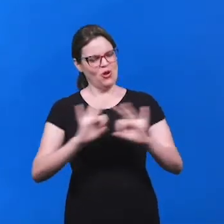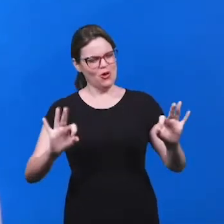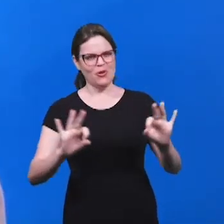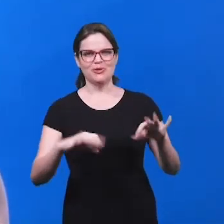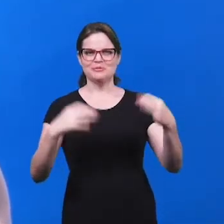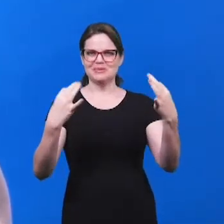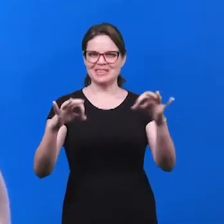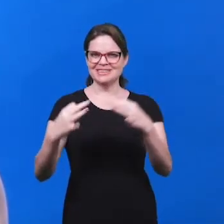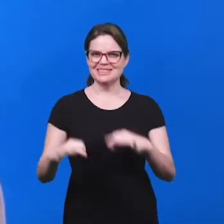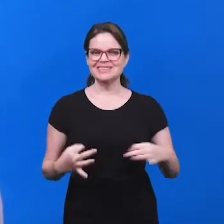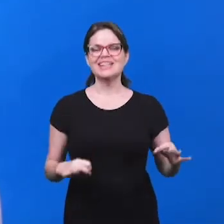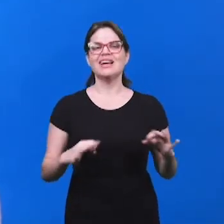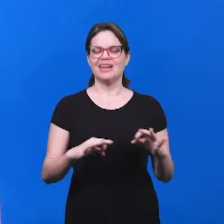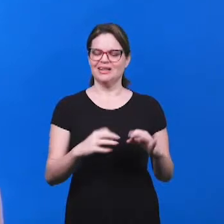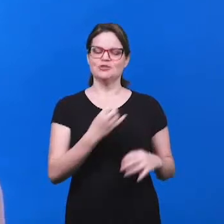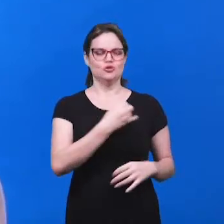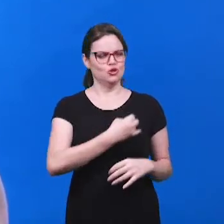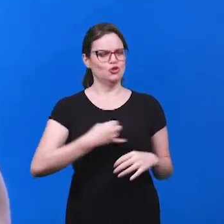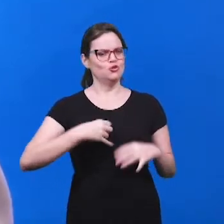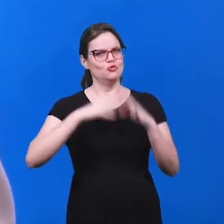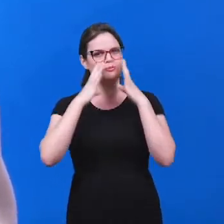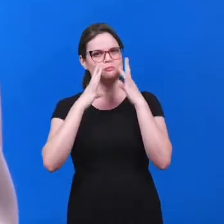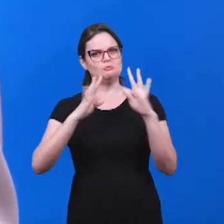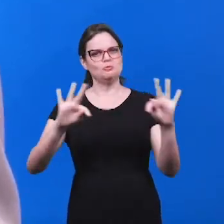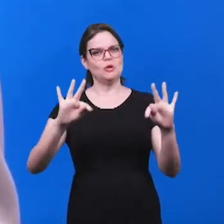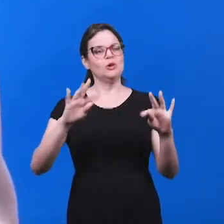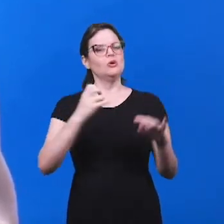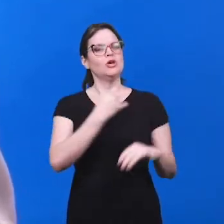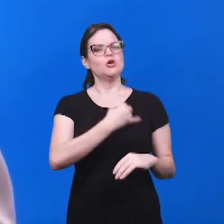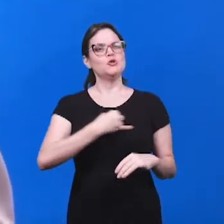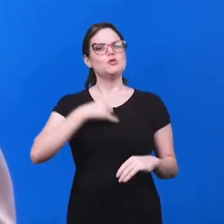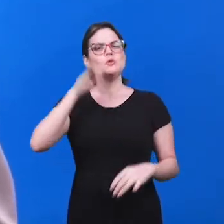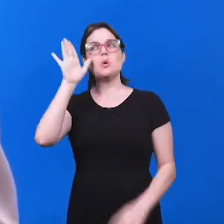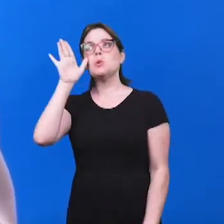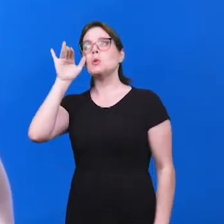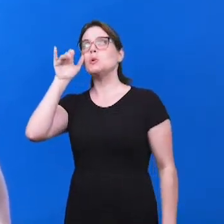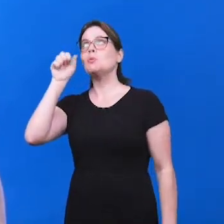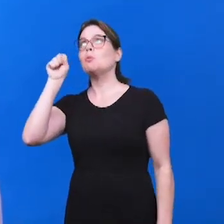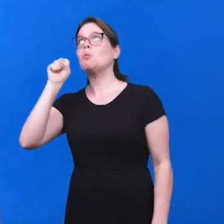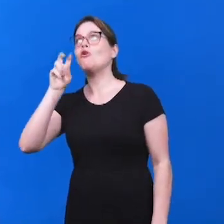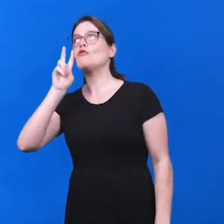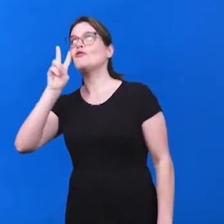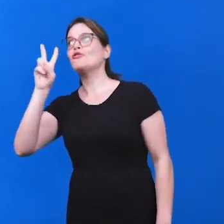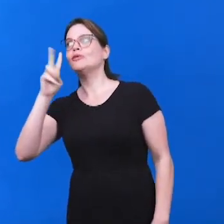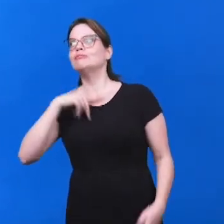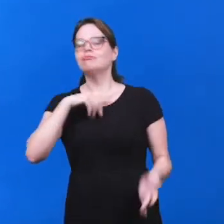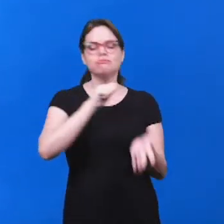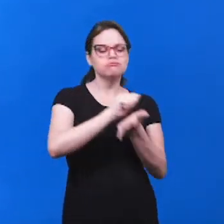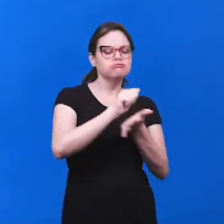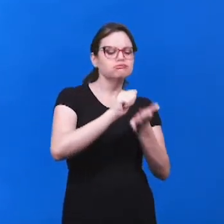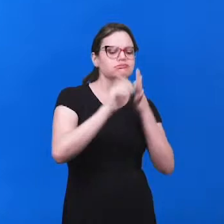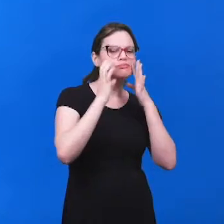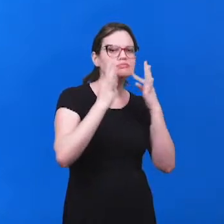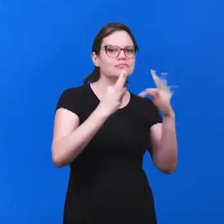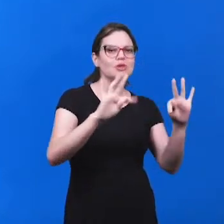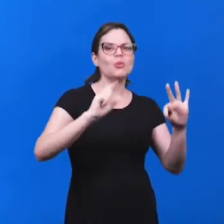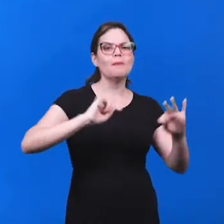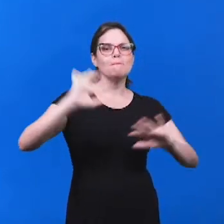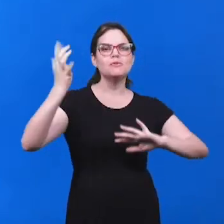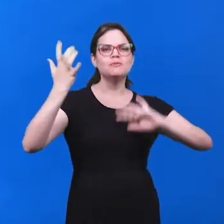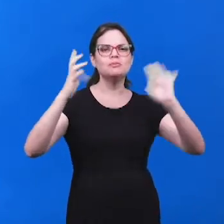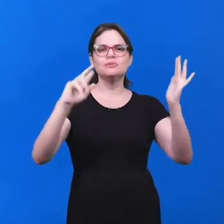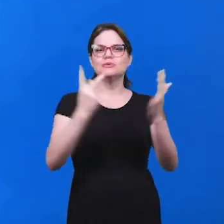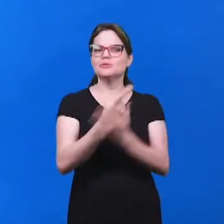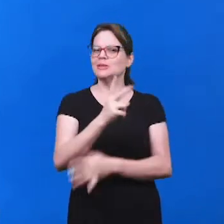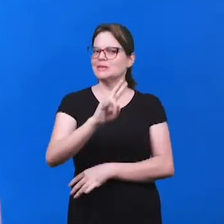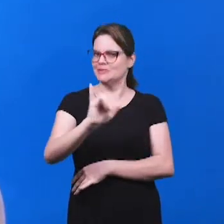mesmo, né, que João transmitiu, né? O que ele viu foi exatamente as coisas que brevemente devem acontecer. A